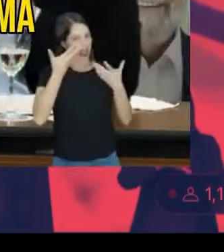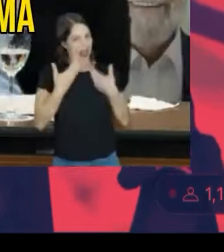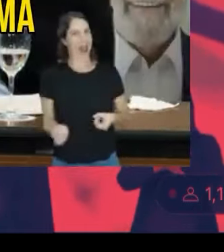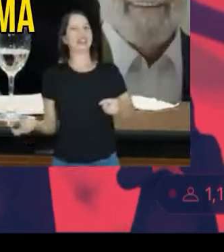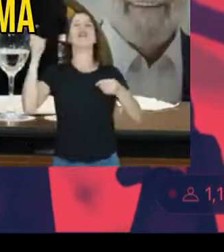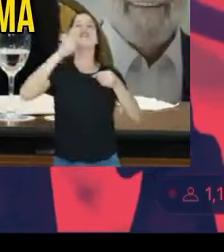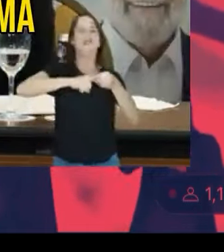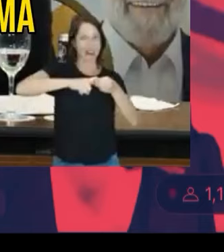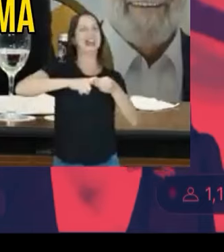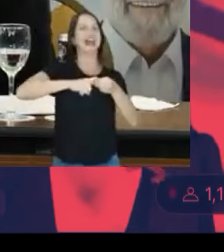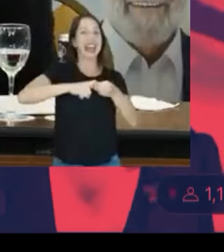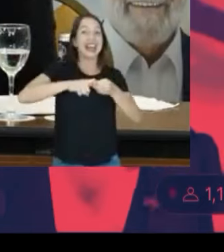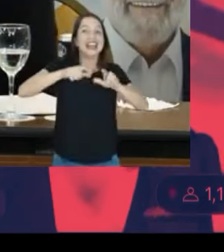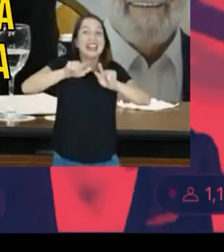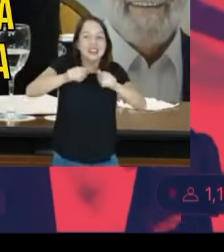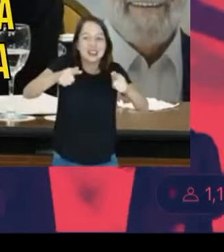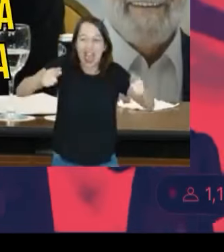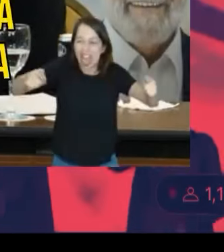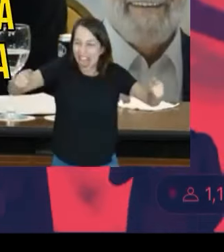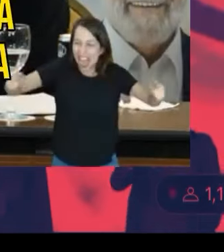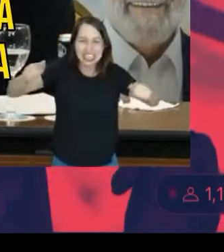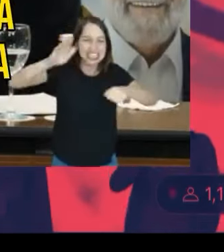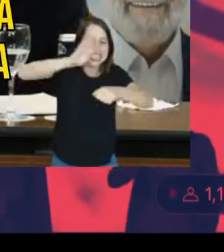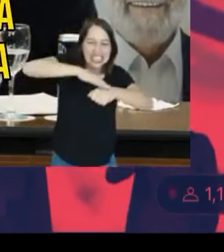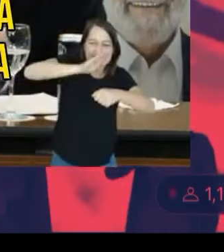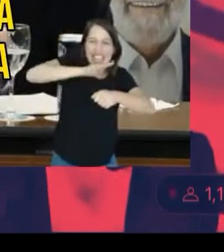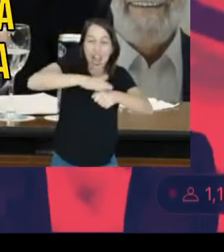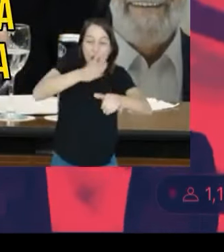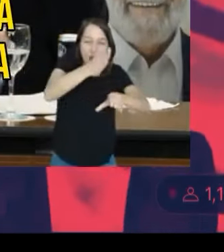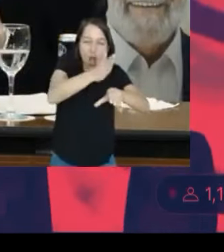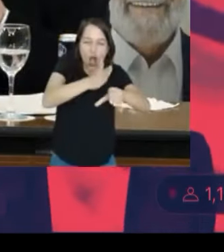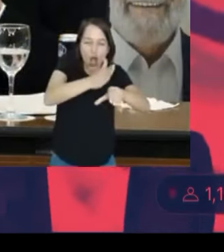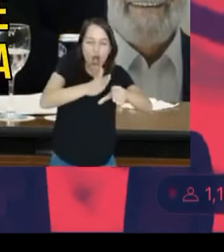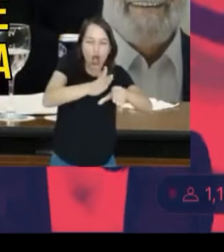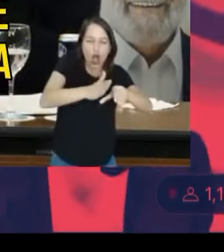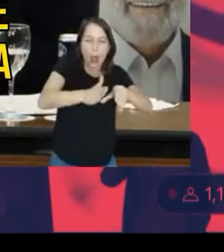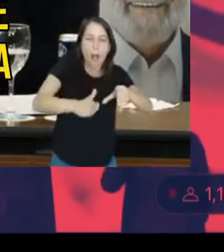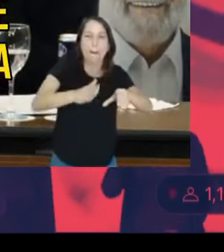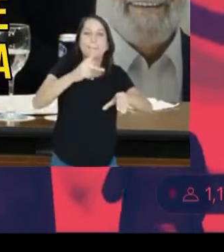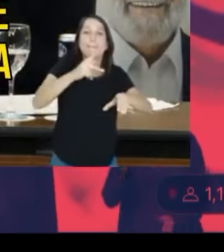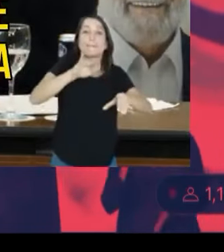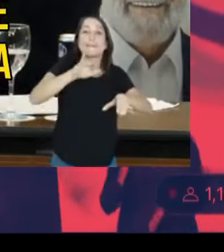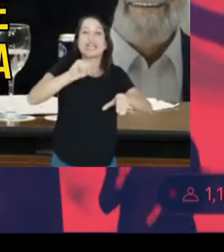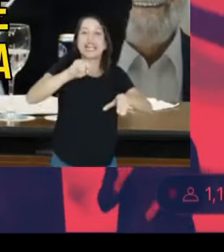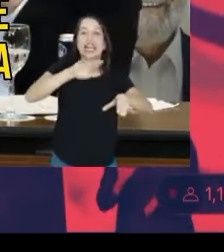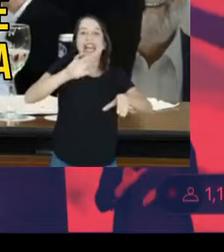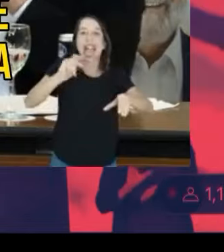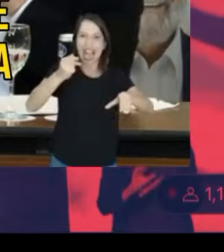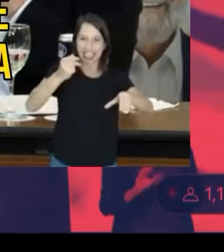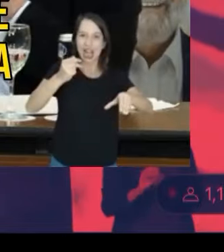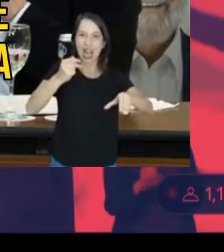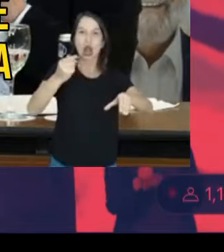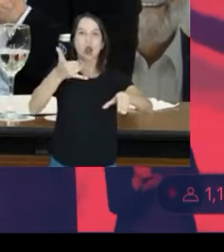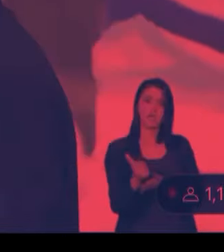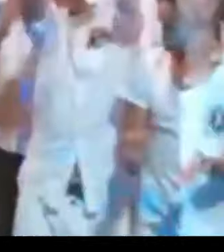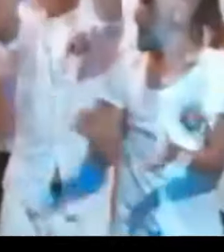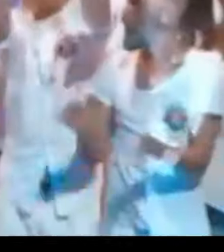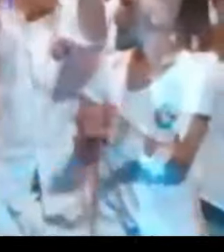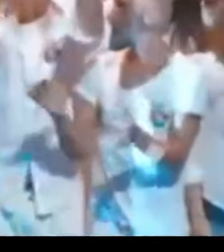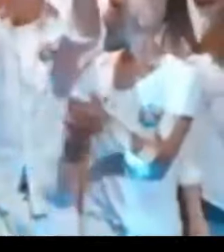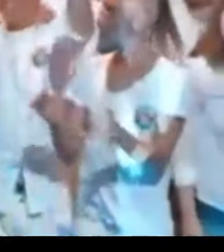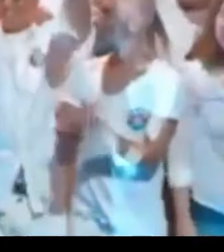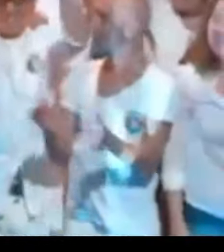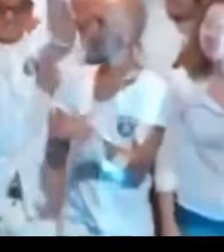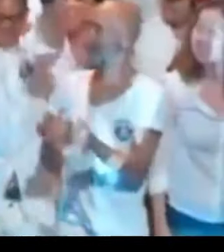nós vamos comer uma fatia de picanha com uma gordurinha passada na farinha e tomar uma porra de uma cerveja gelada.